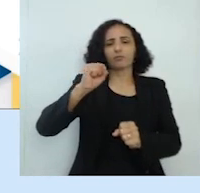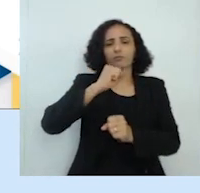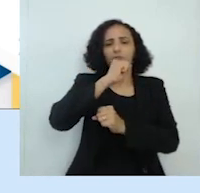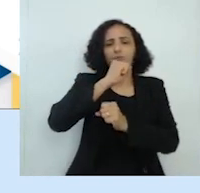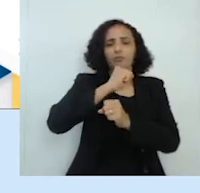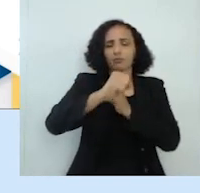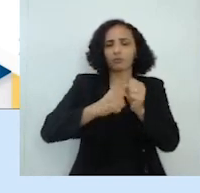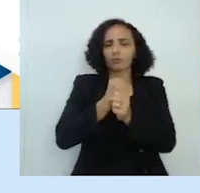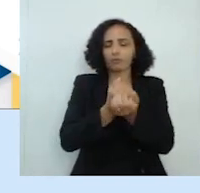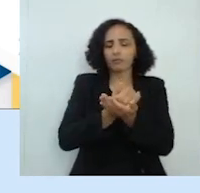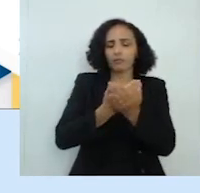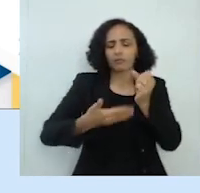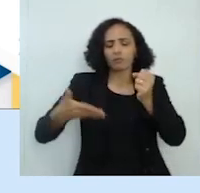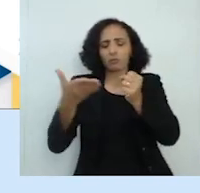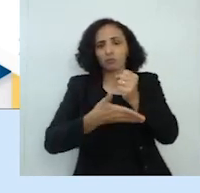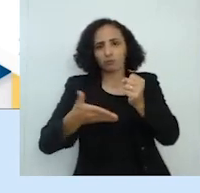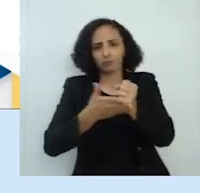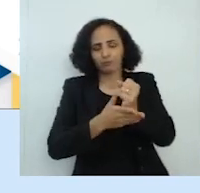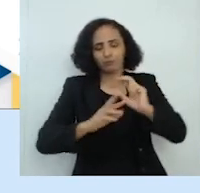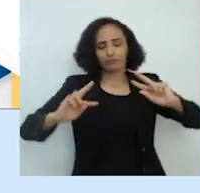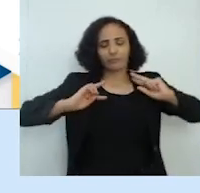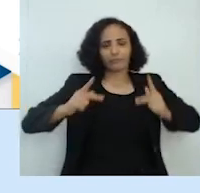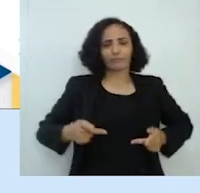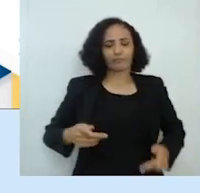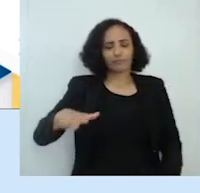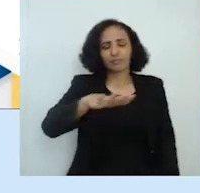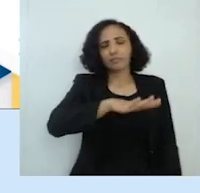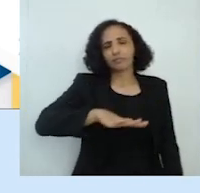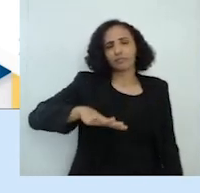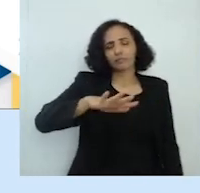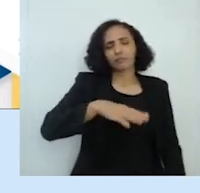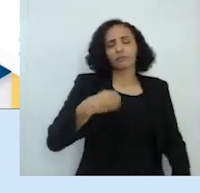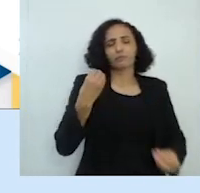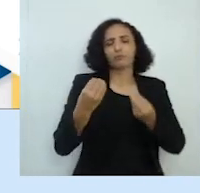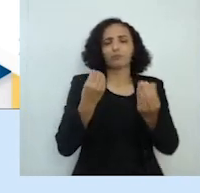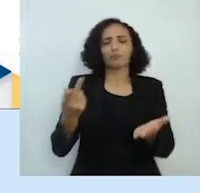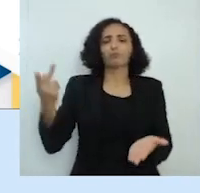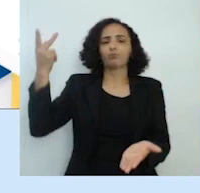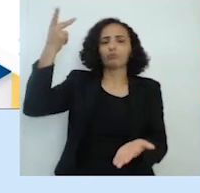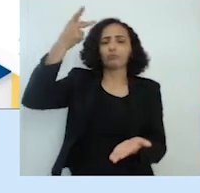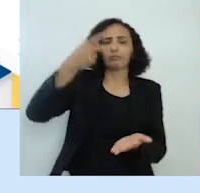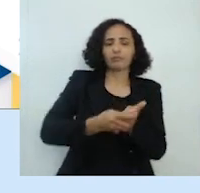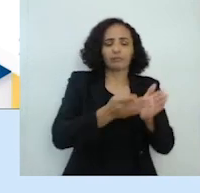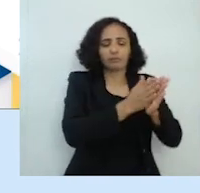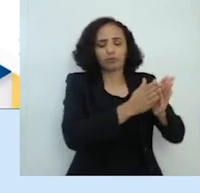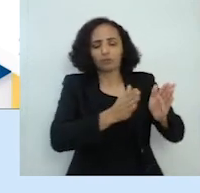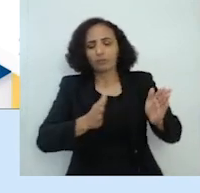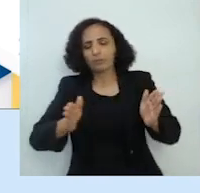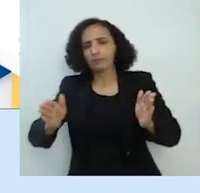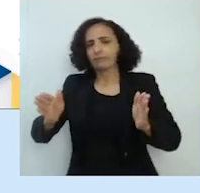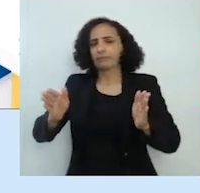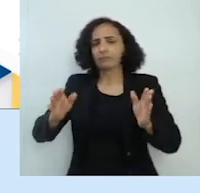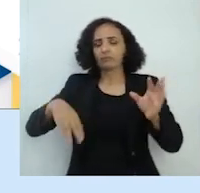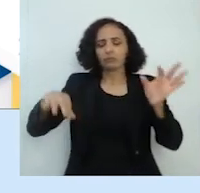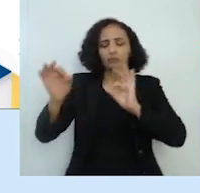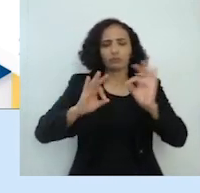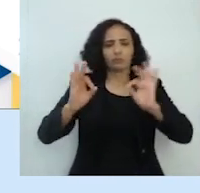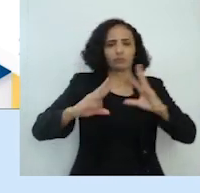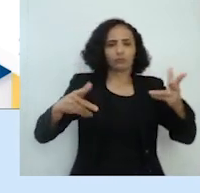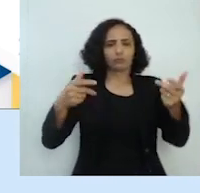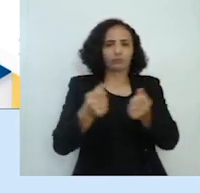mudança de consciência dos indivíduos nas classes dominantes. Isso acontece por meio de um modelo idealizador e por isso leva o nome